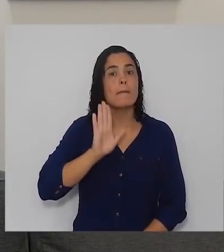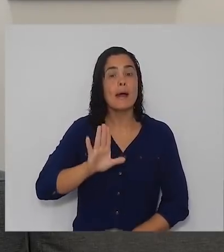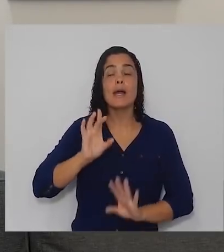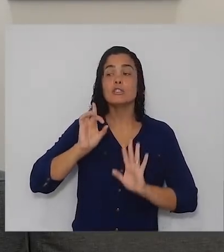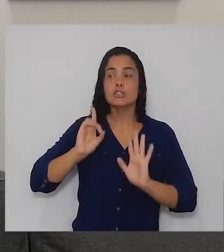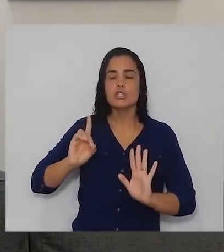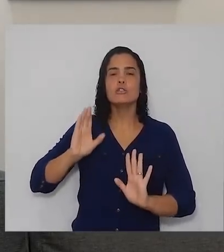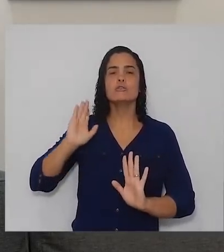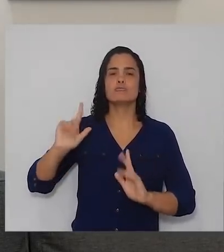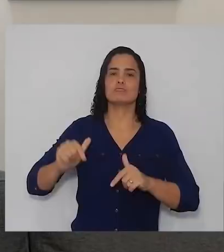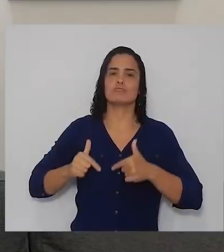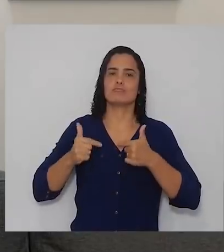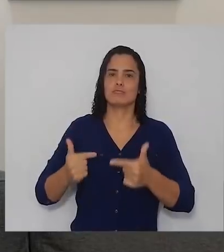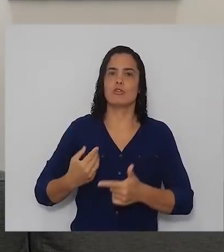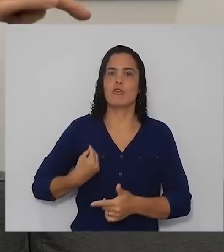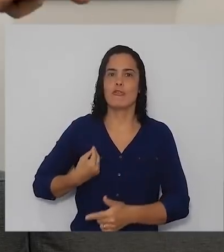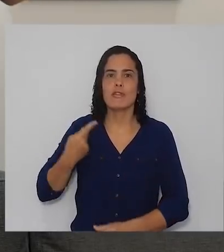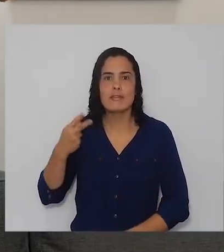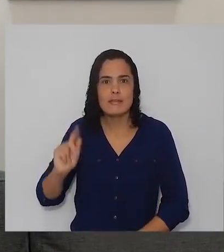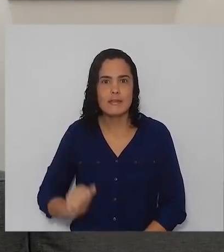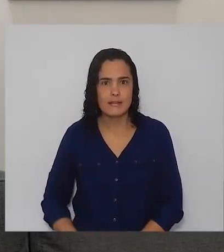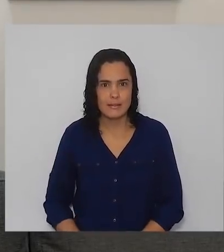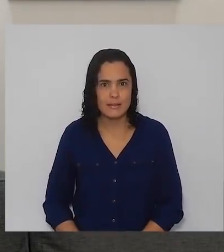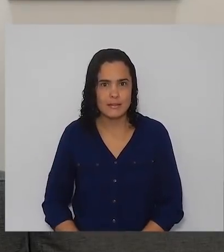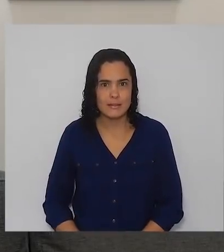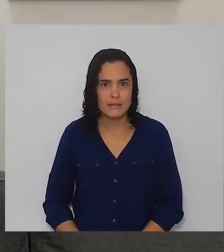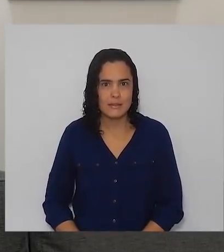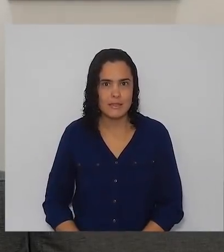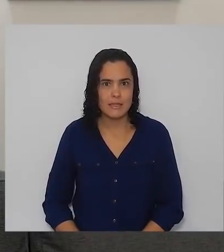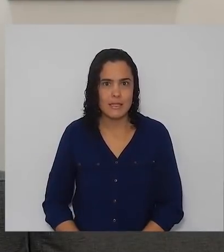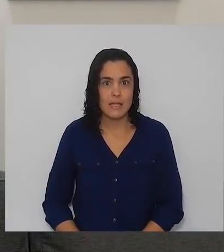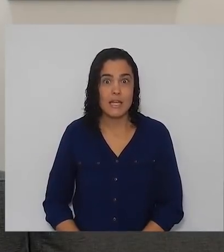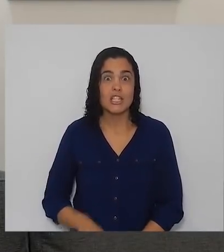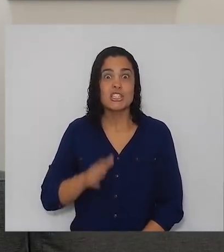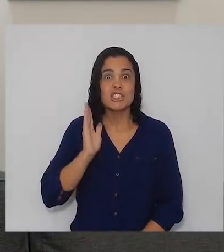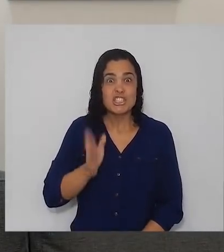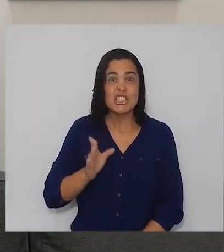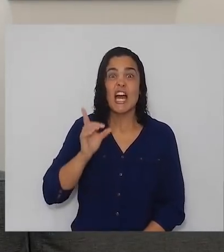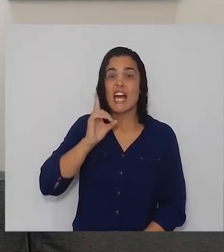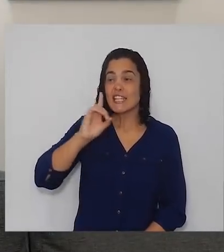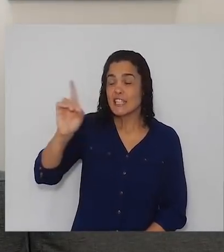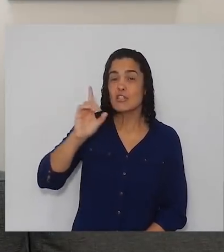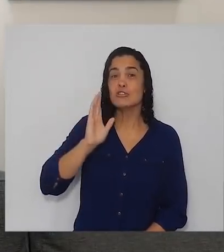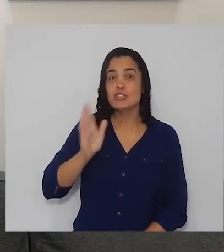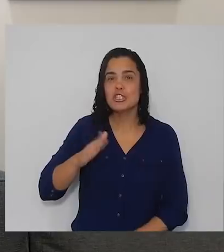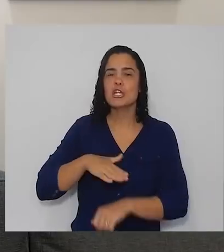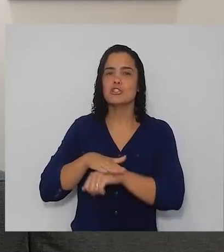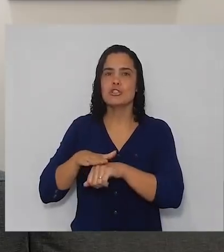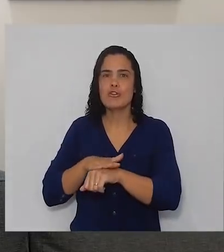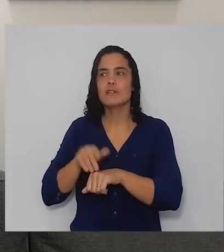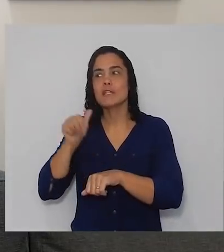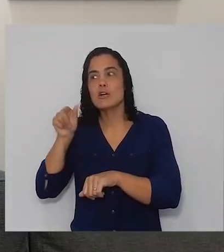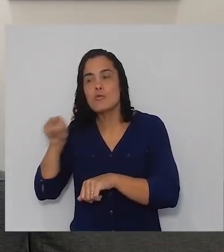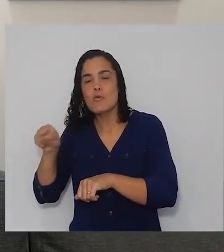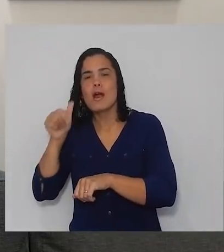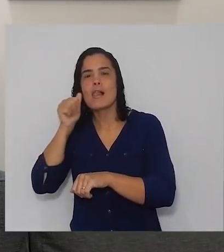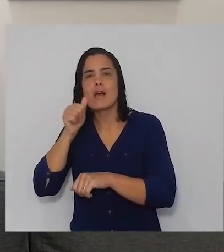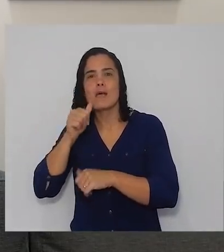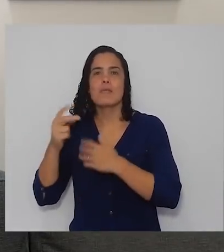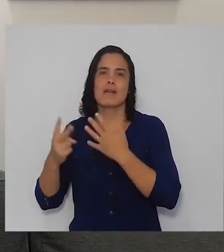de agrura, mas era um tempo onde Deus já estava agindo na vida dela, dizendo assim, prepare-se. E ele fala, eu já disse para